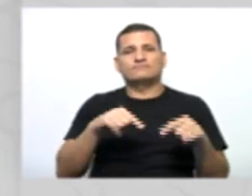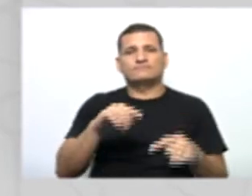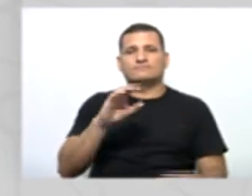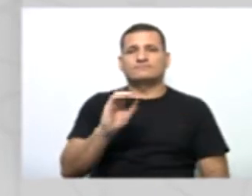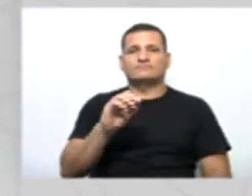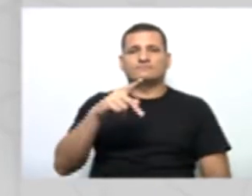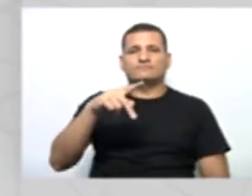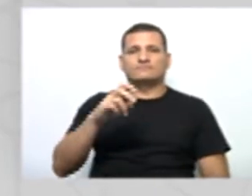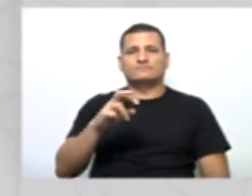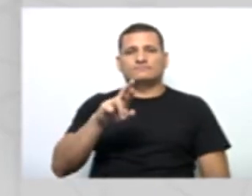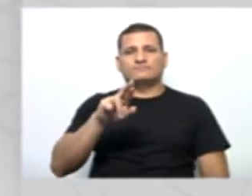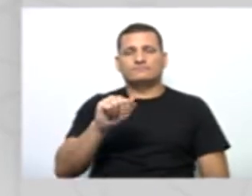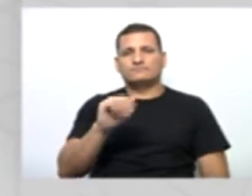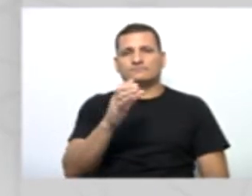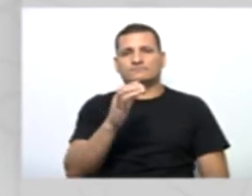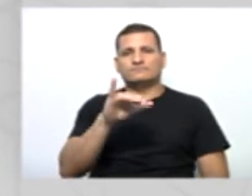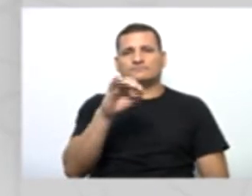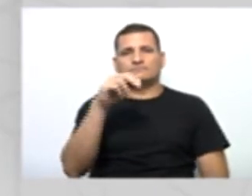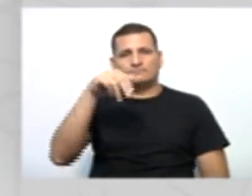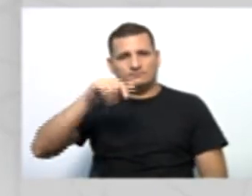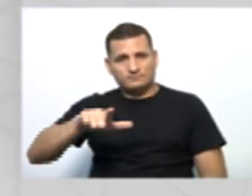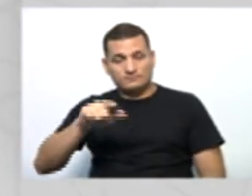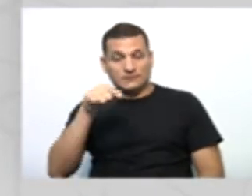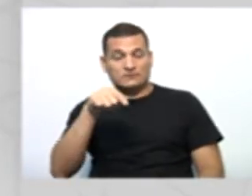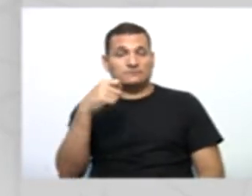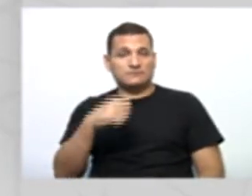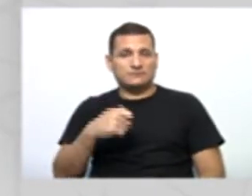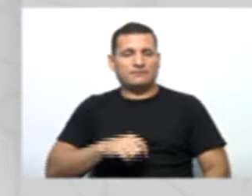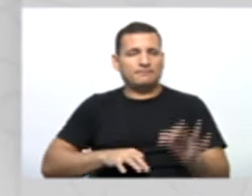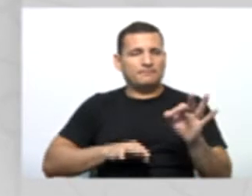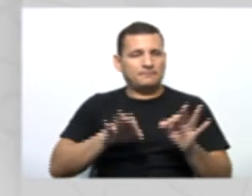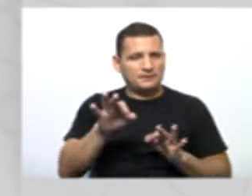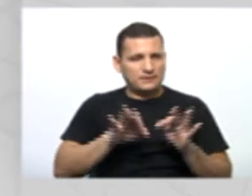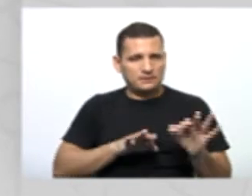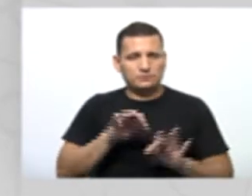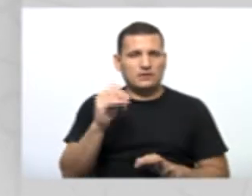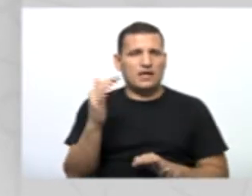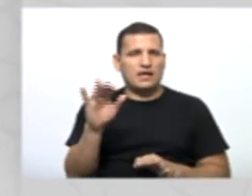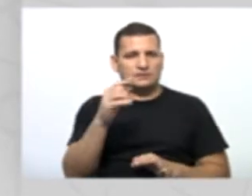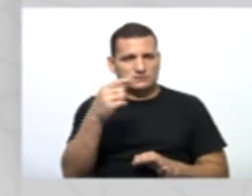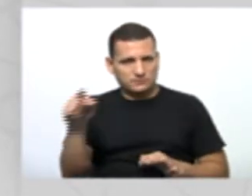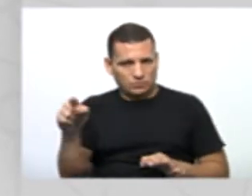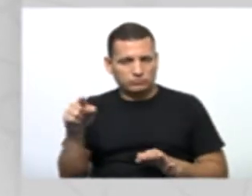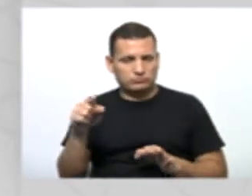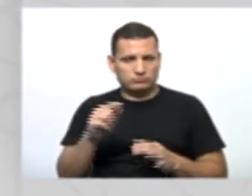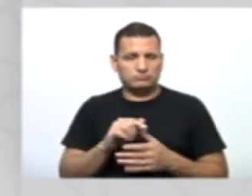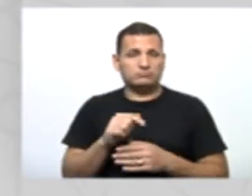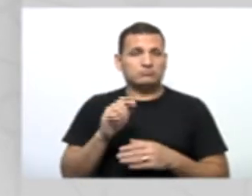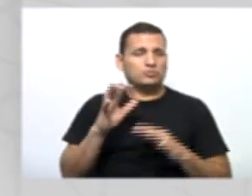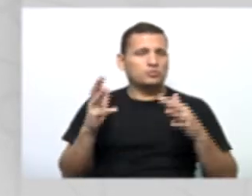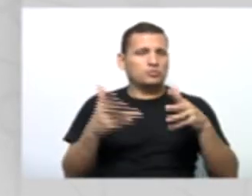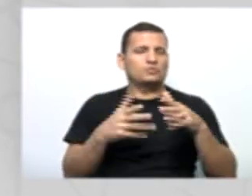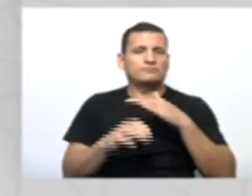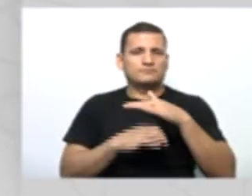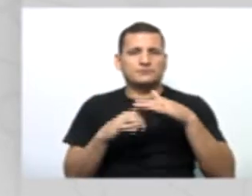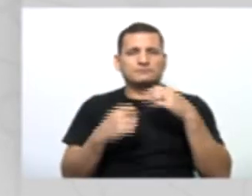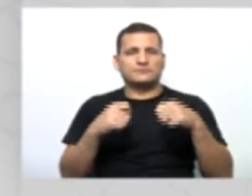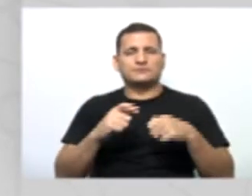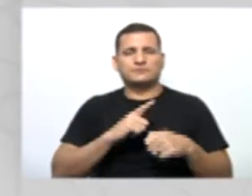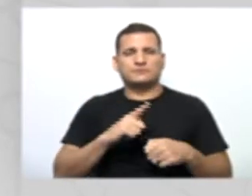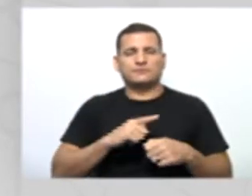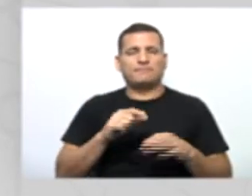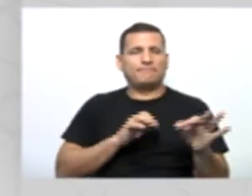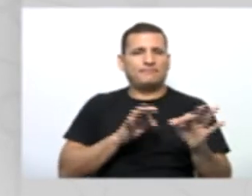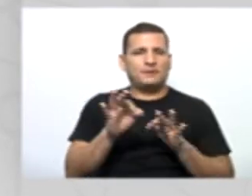operacional, que precisa de um plano de ação. Toda empresa precisa ter definido um plano de ação e esse plano